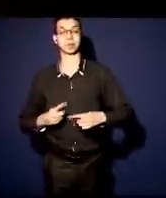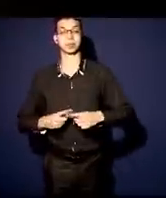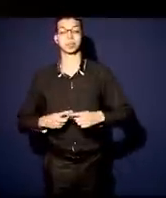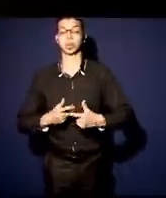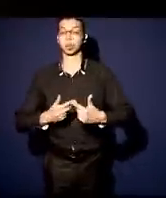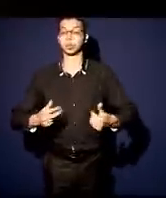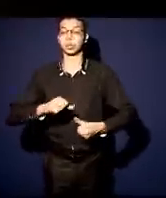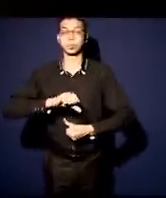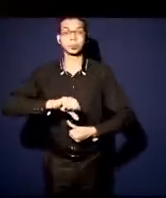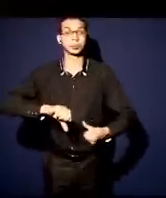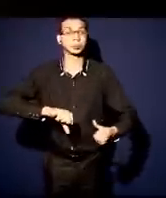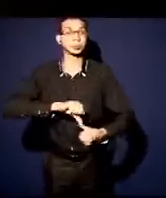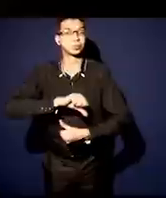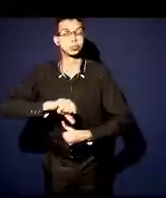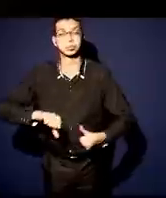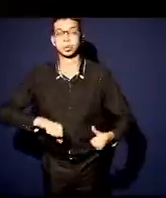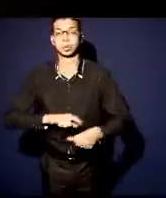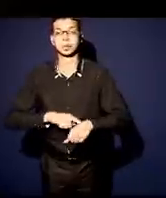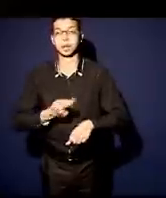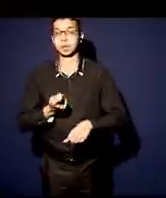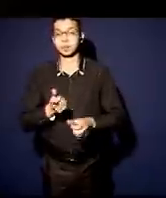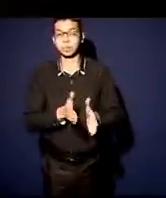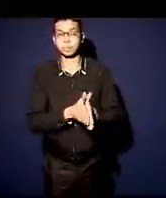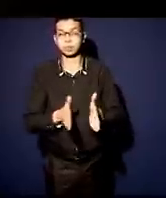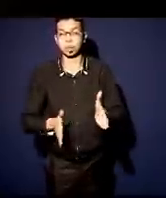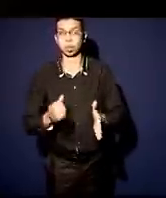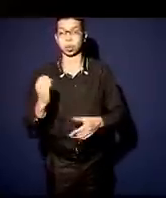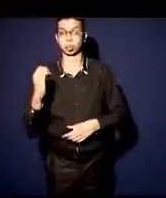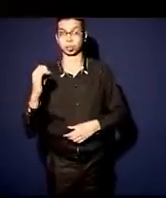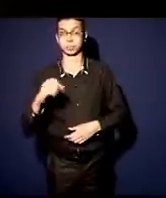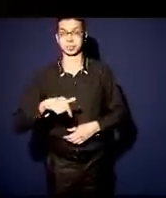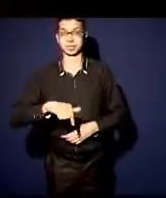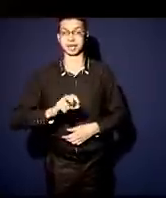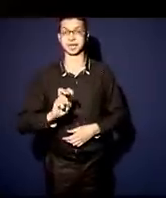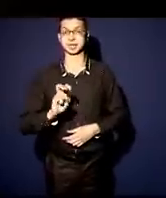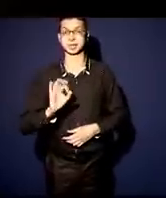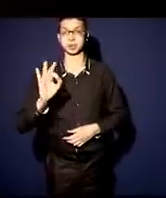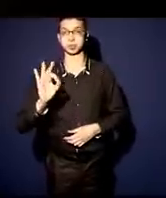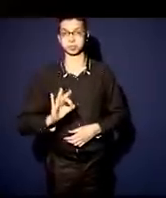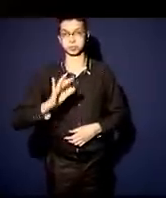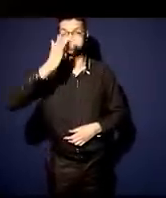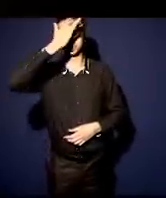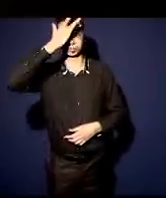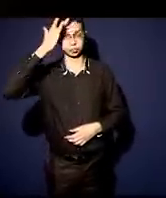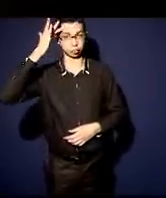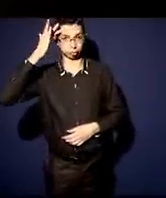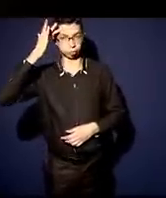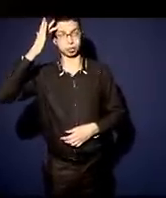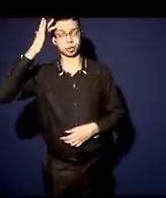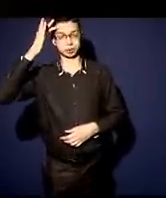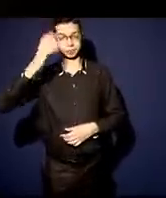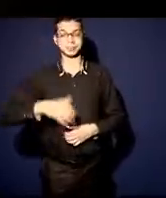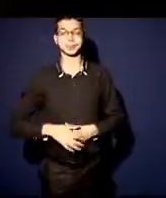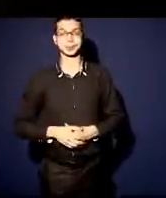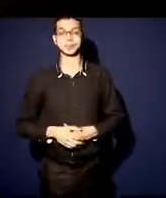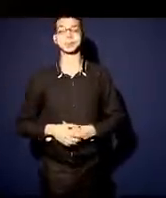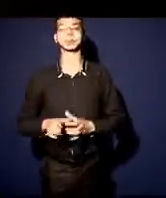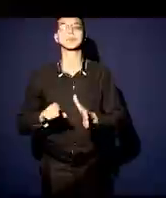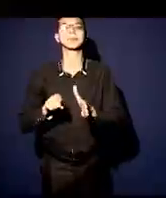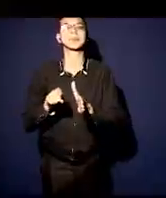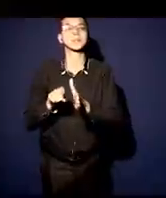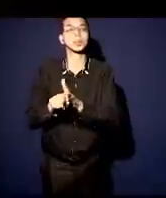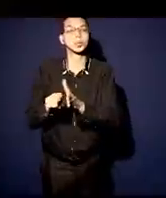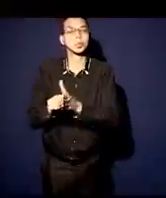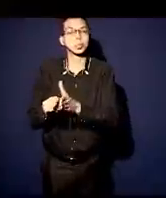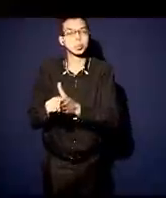num período muito curto de tempo. Em outubro, 75% das pessoas que foram perguntadas